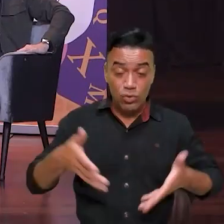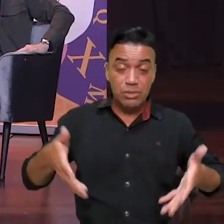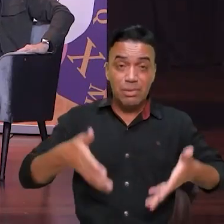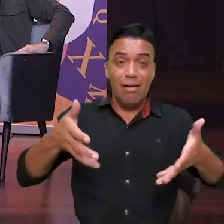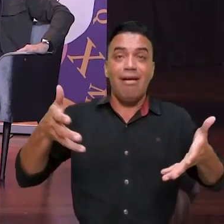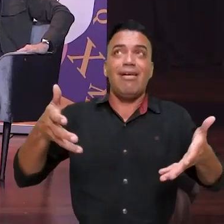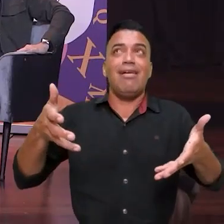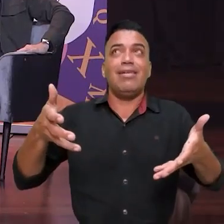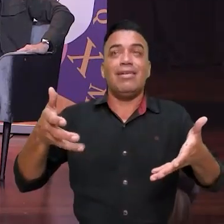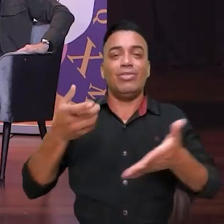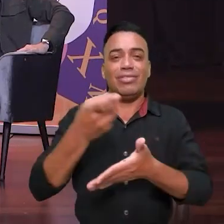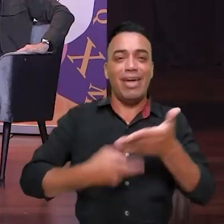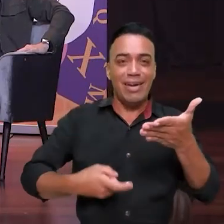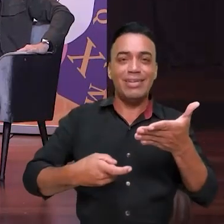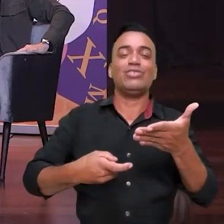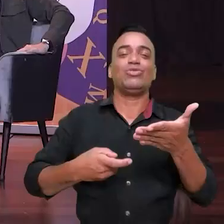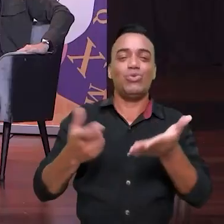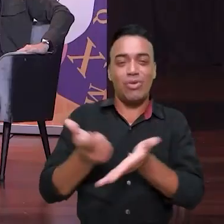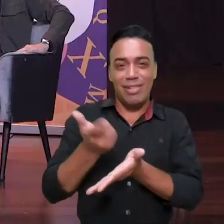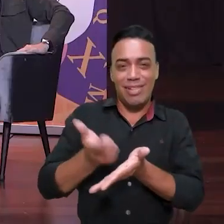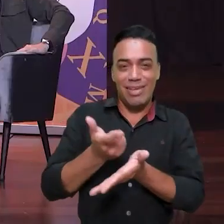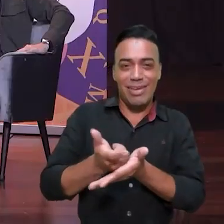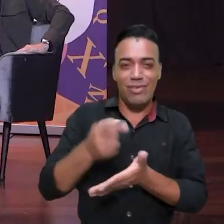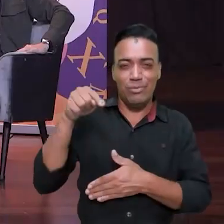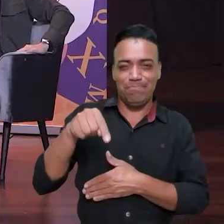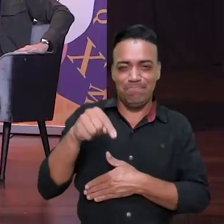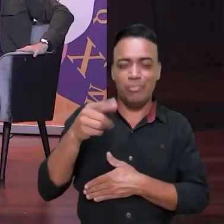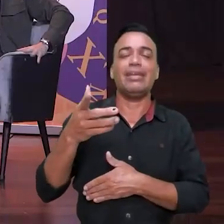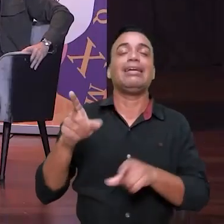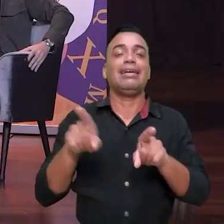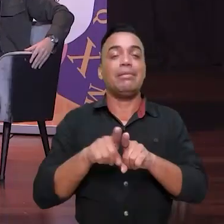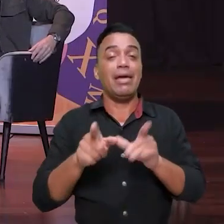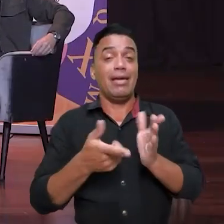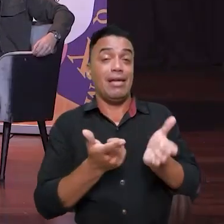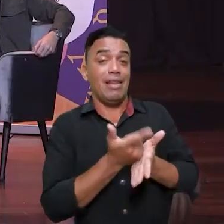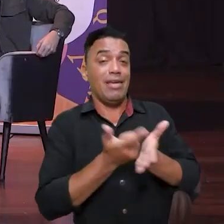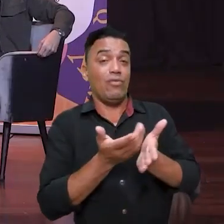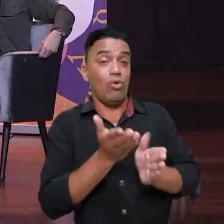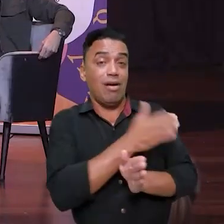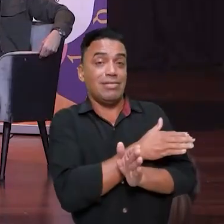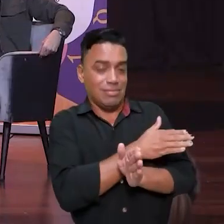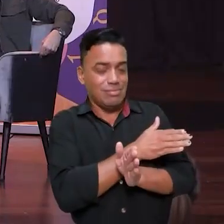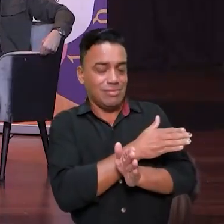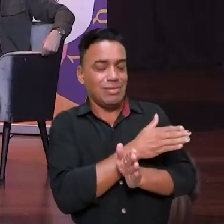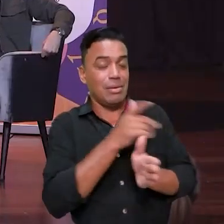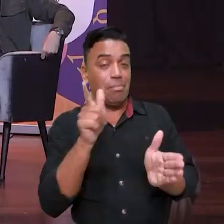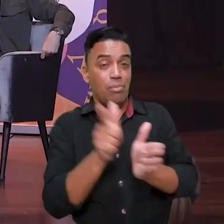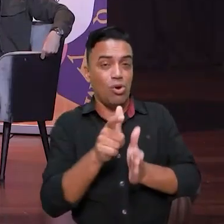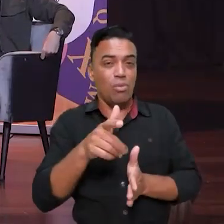como nesses textos que estão nesse livro aqui e também do seu livro anterior, ele vem